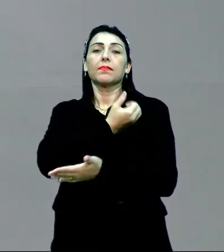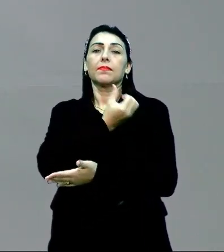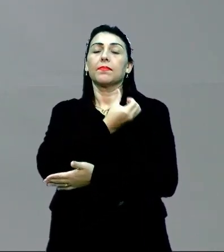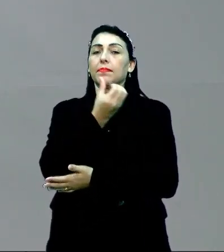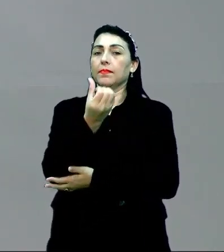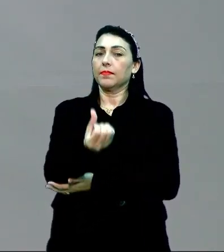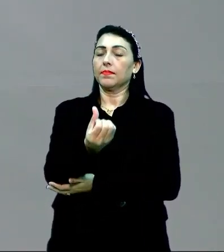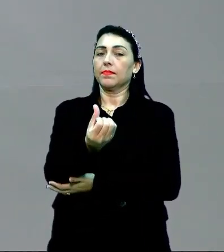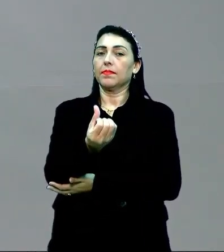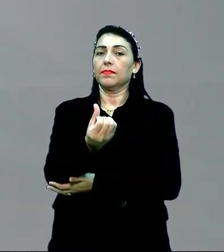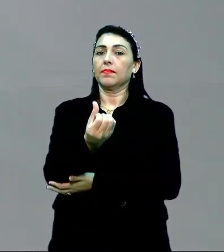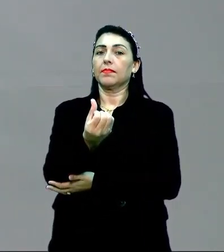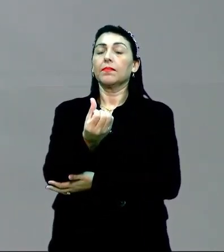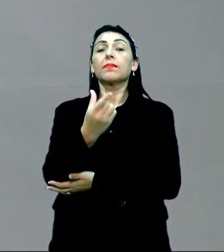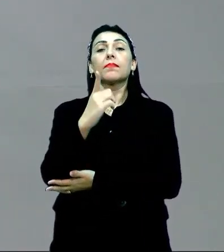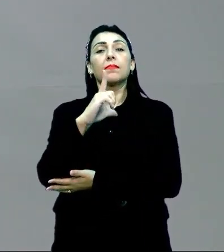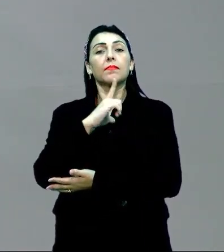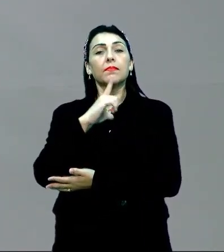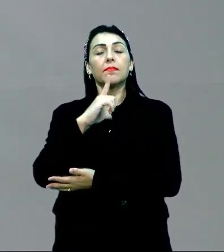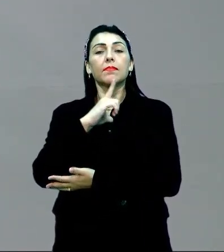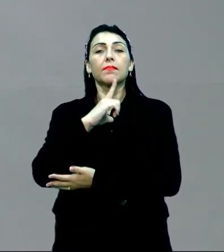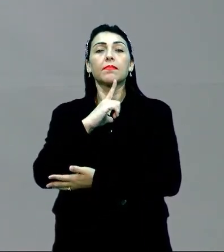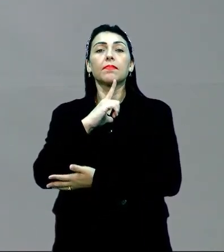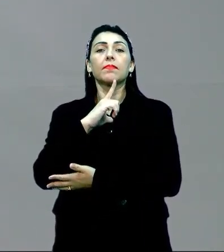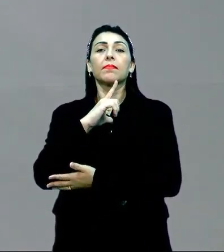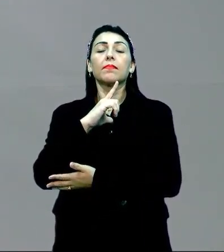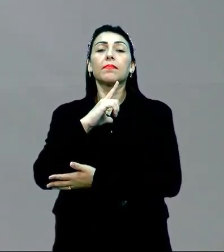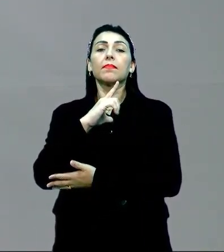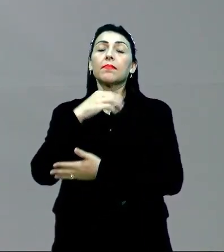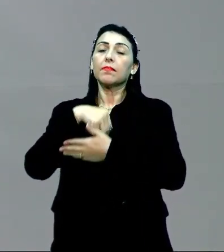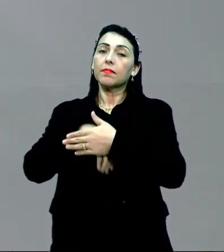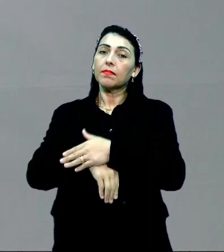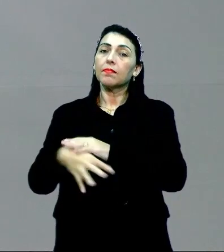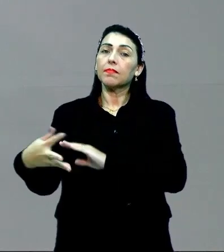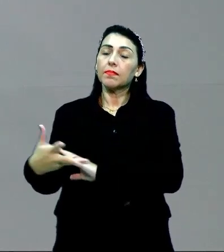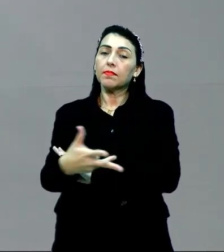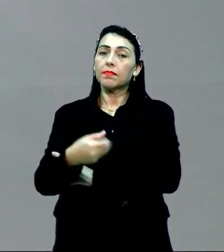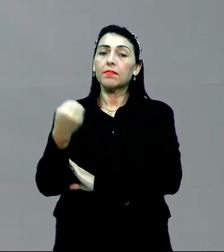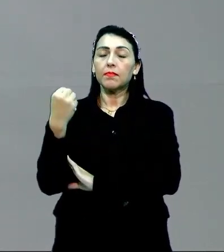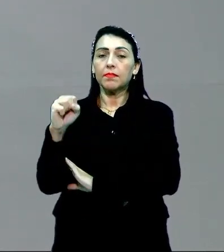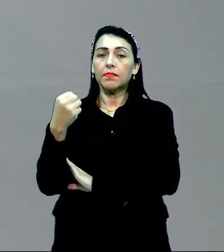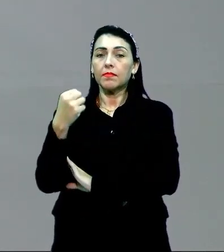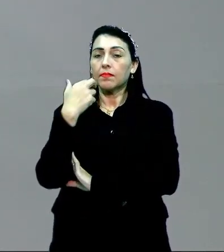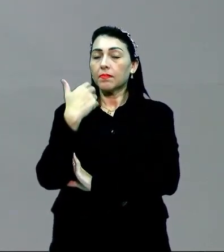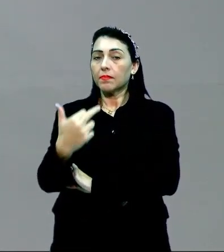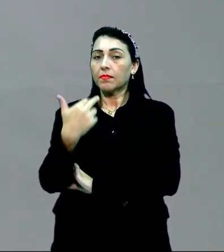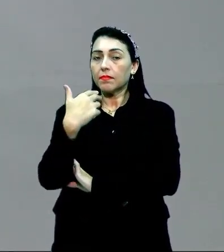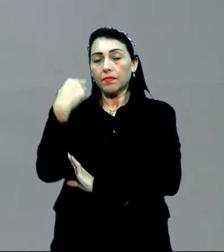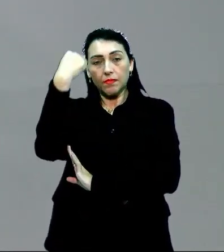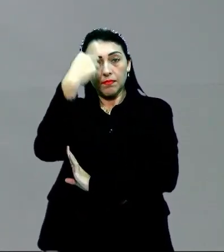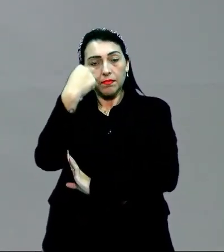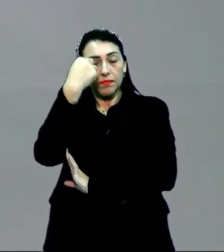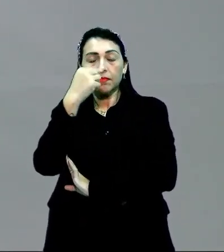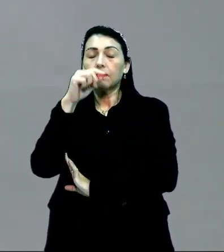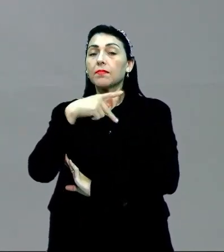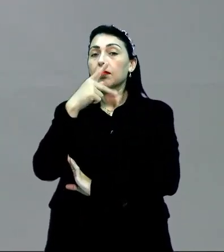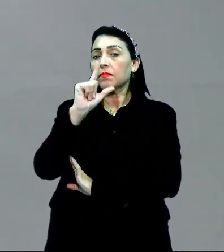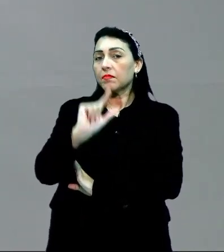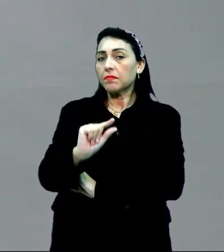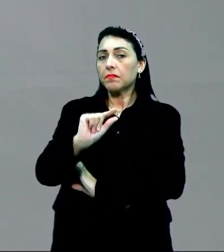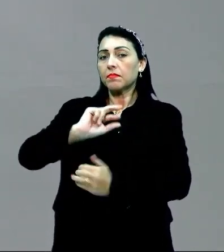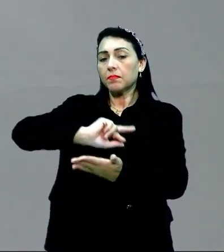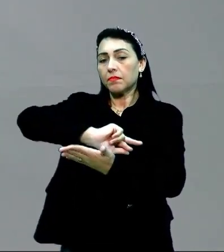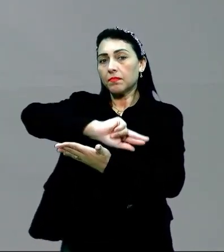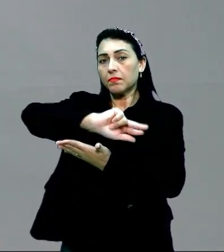e vamos trabalhar um pouco aí dentro da habilidade 8 da língua estrangeira quer falar um pouco da